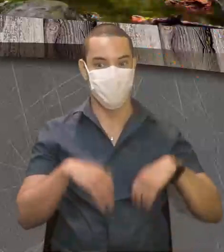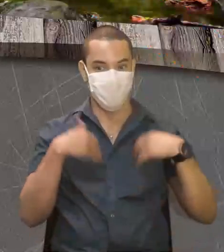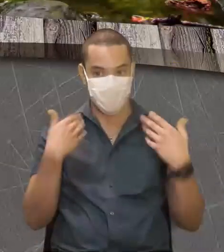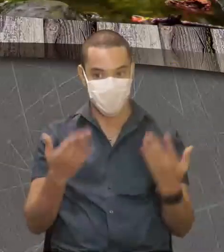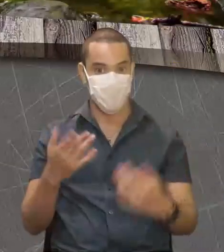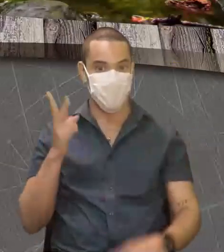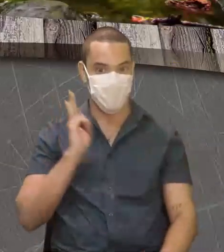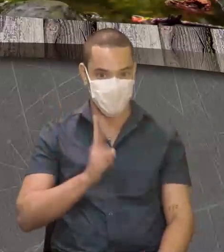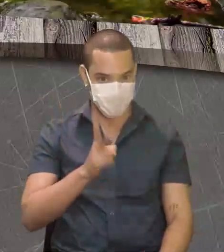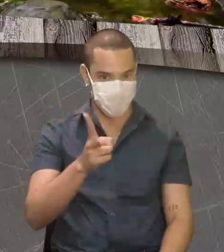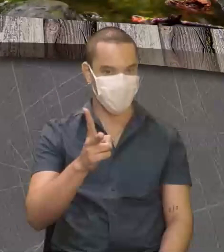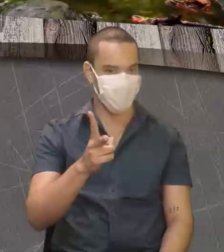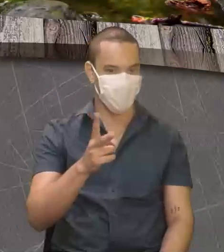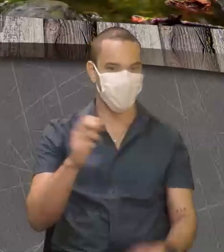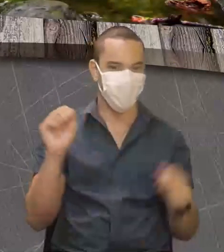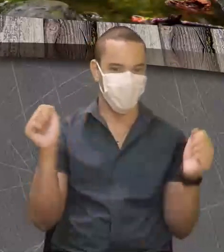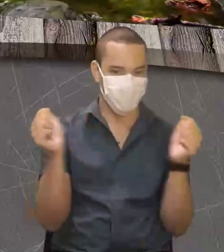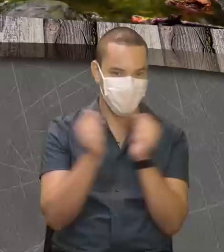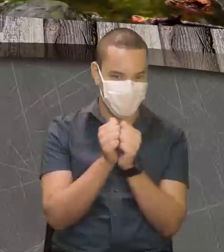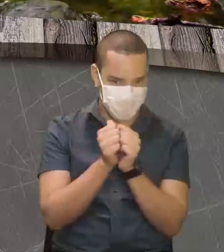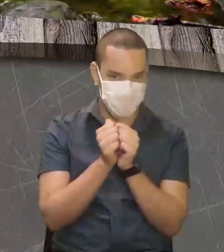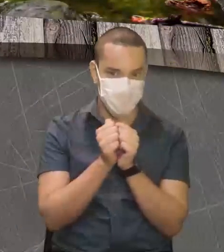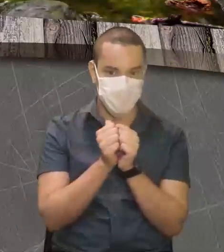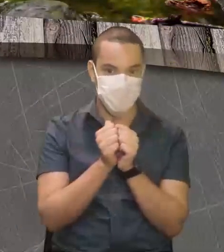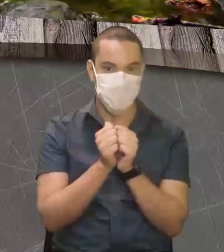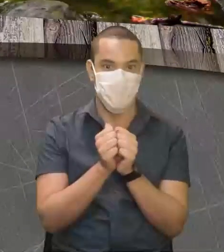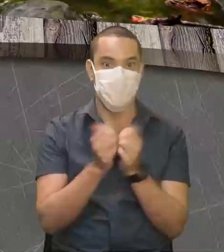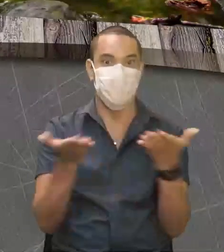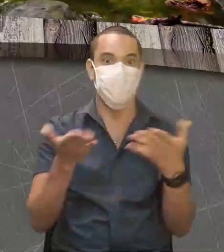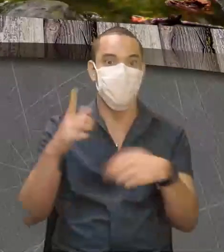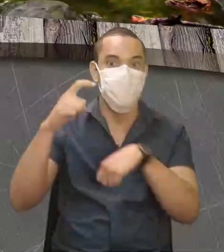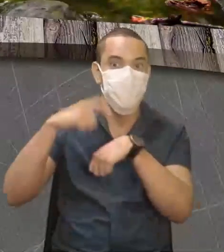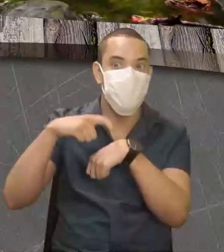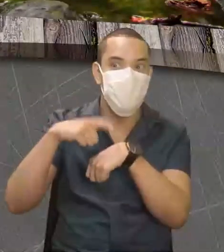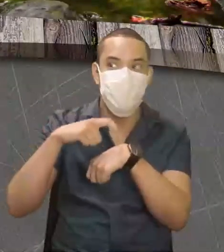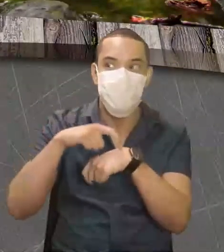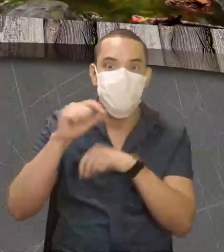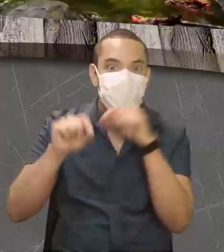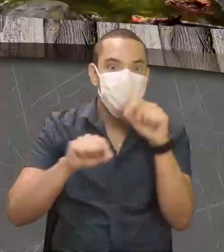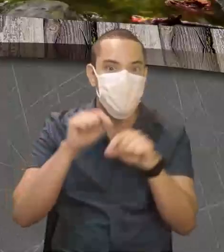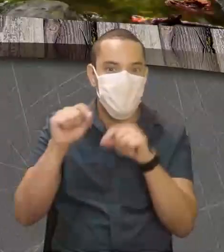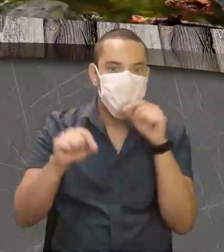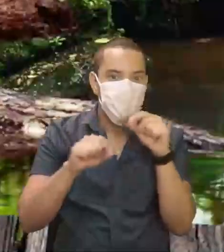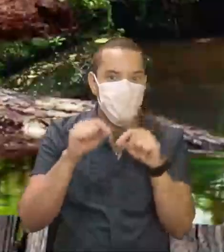Vamos lá? Vamos juntinhos. Aquele momento.